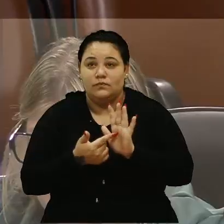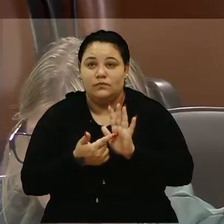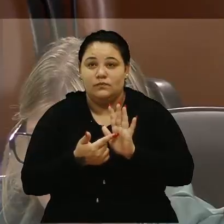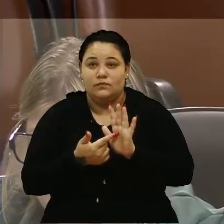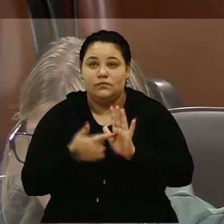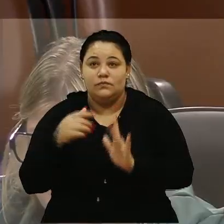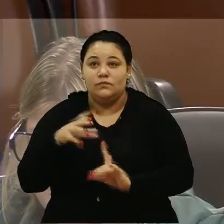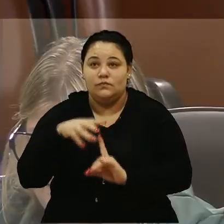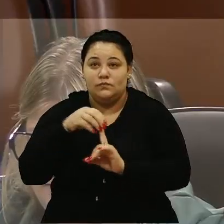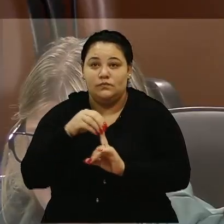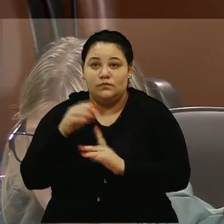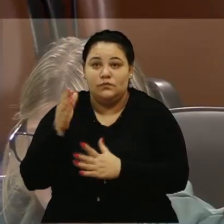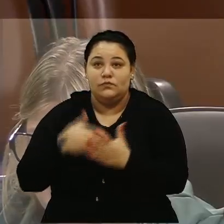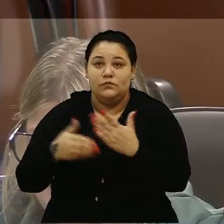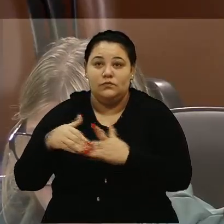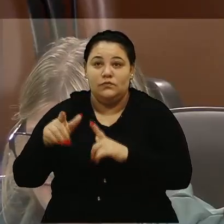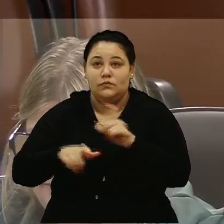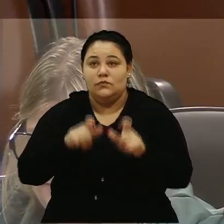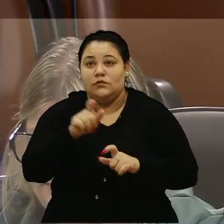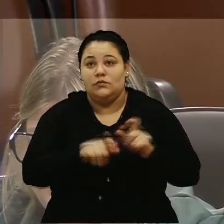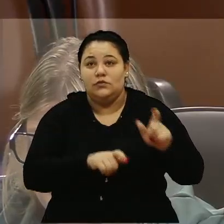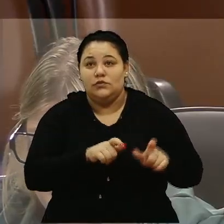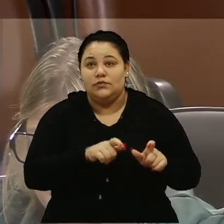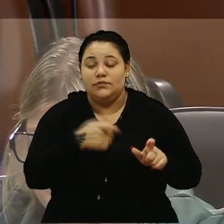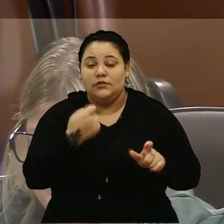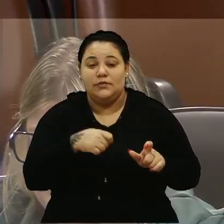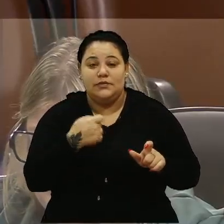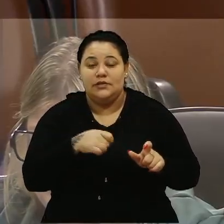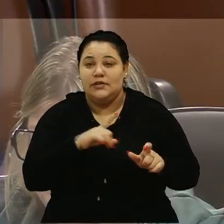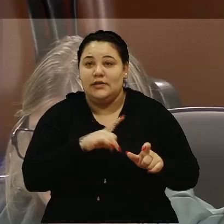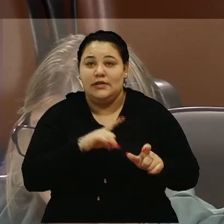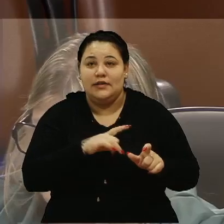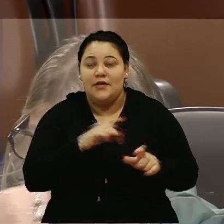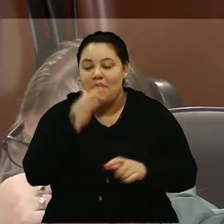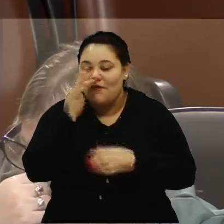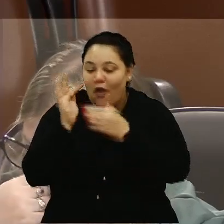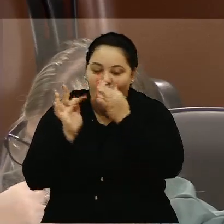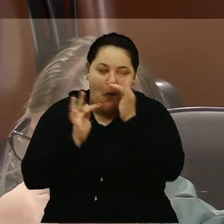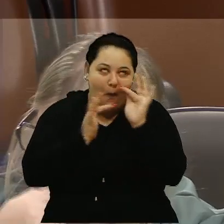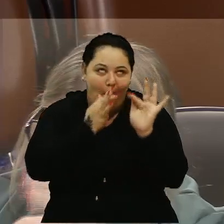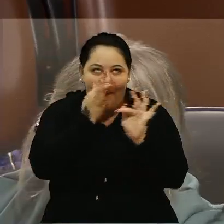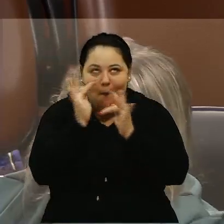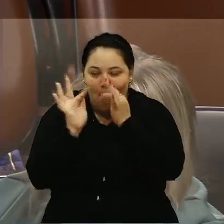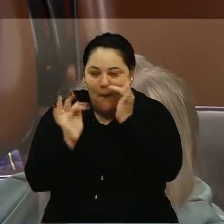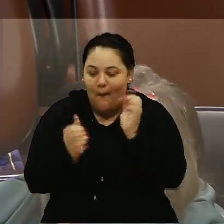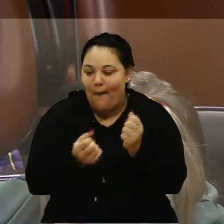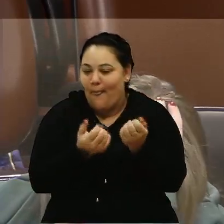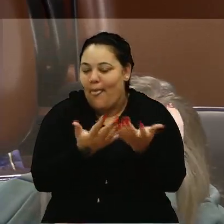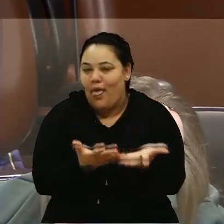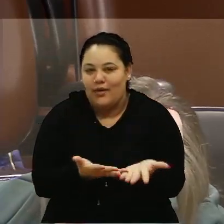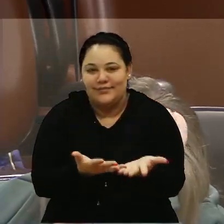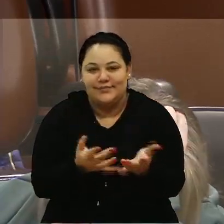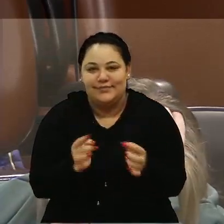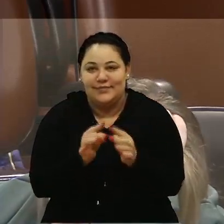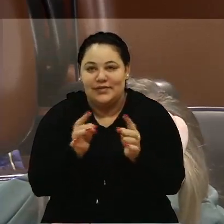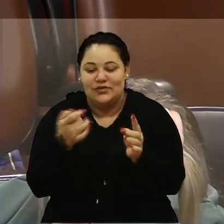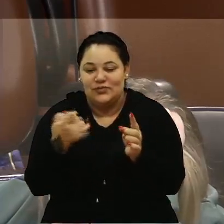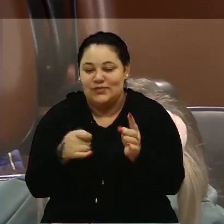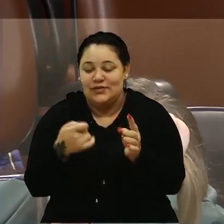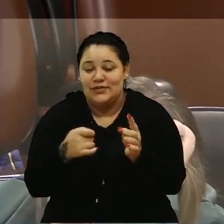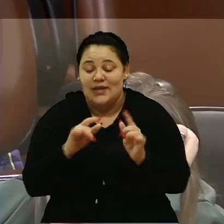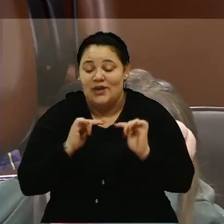as pessoas, que não precisa levar toda a floricultura na hora do velório, mas a gente tem que fazer as ações enquanto está